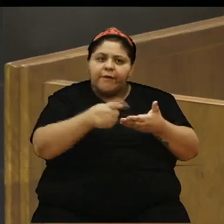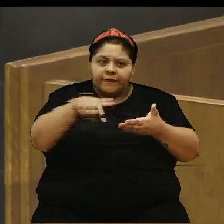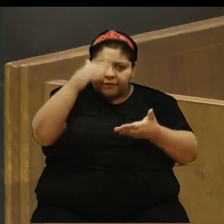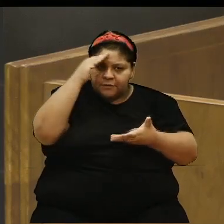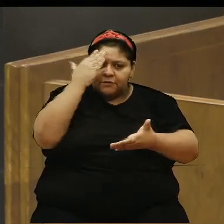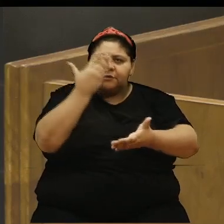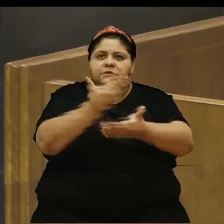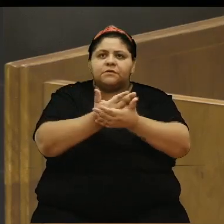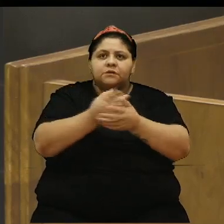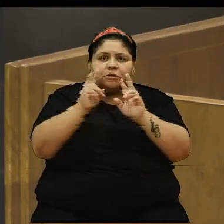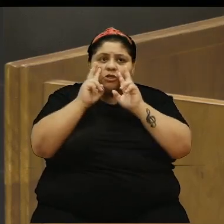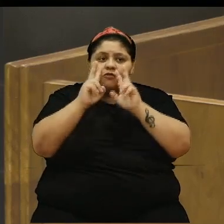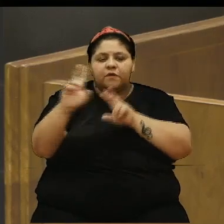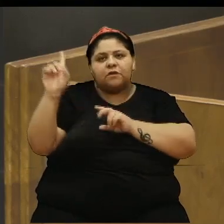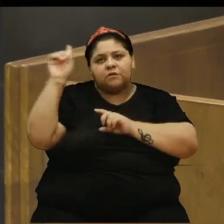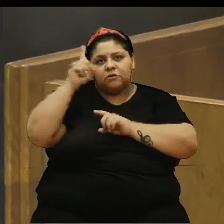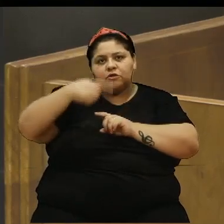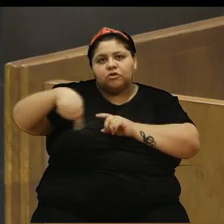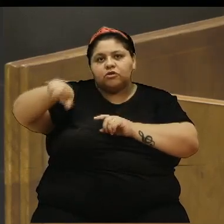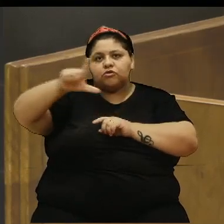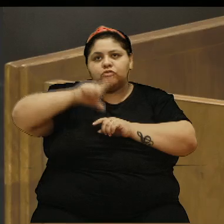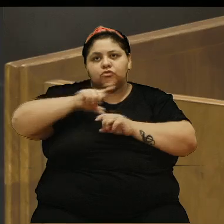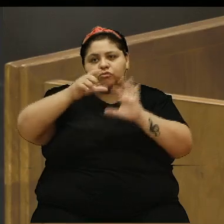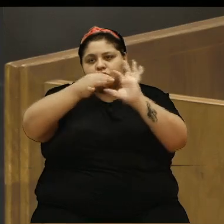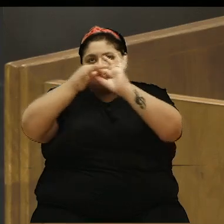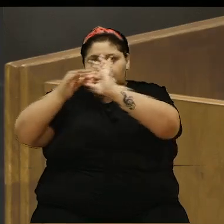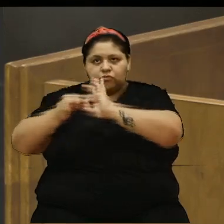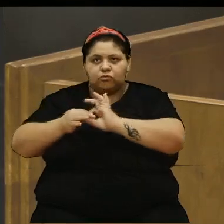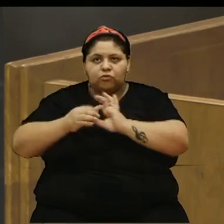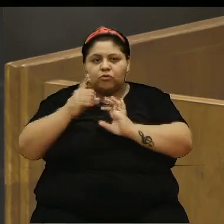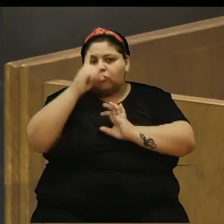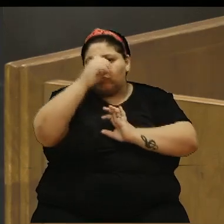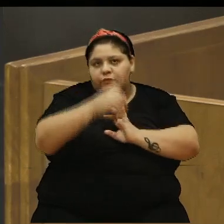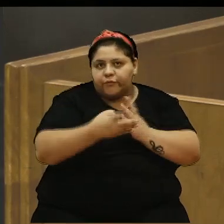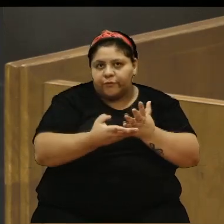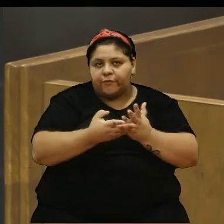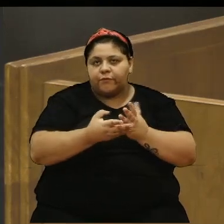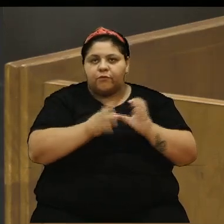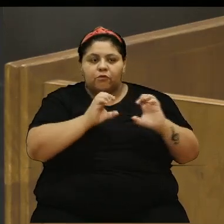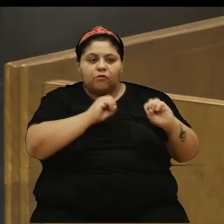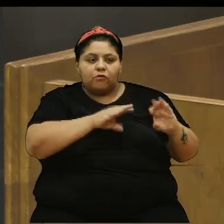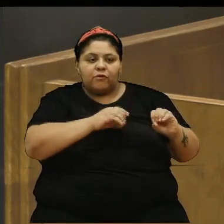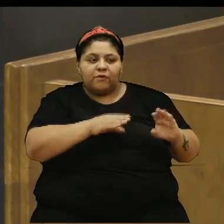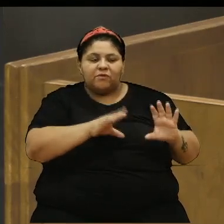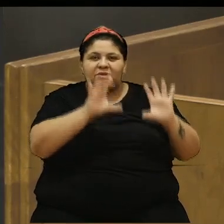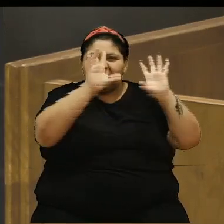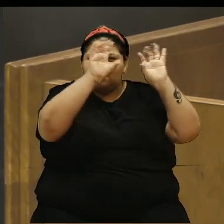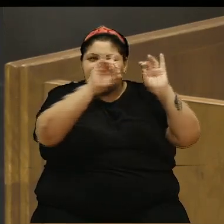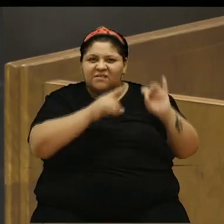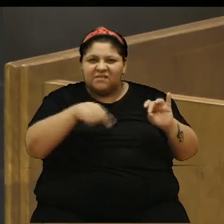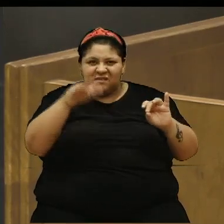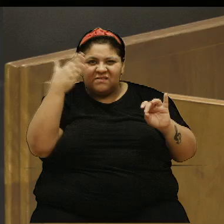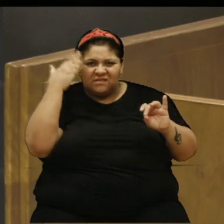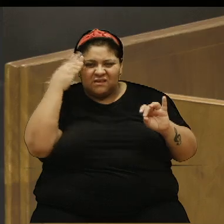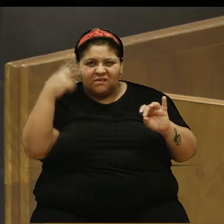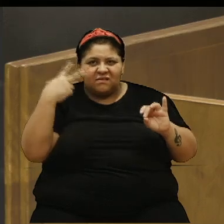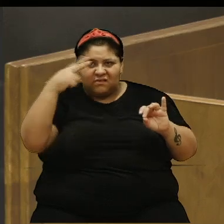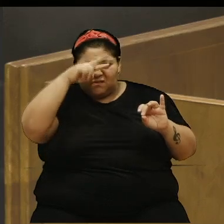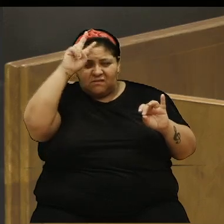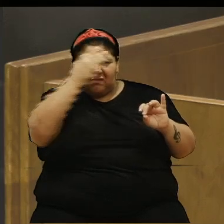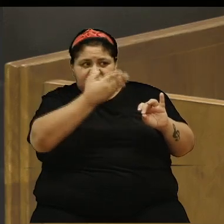gente lida todos os dias. Nós que temos uma ligação mais direta, por exemplo, com a questão de educação especial, a gente sabe, vereador Edson,